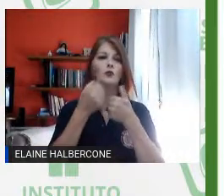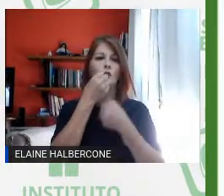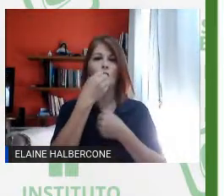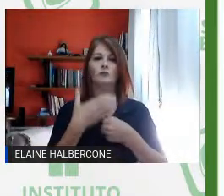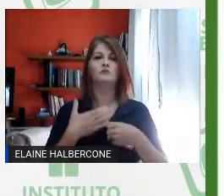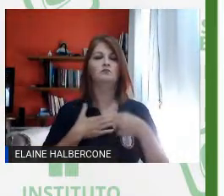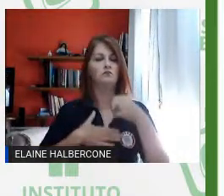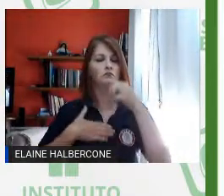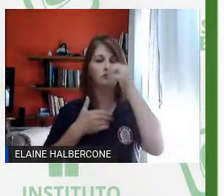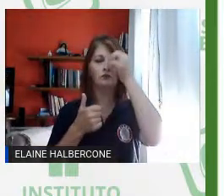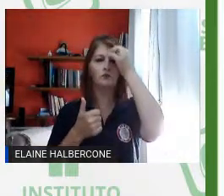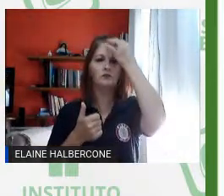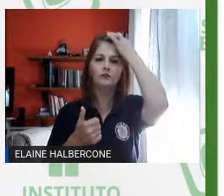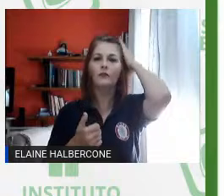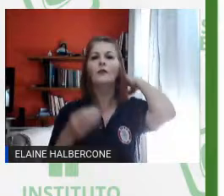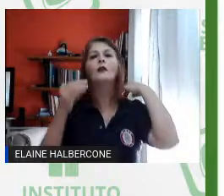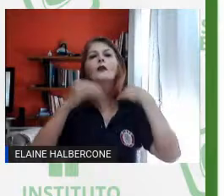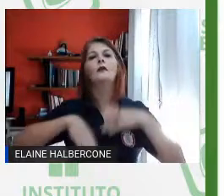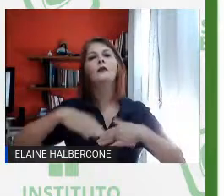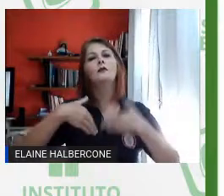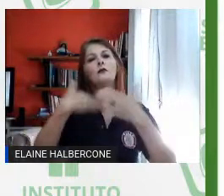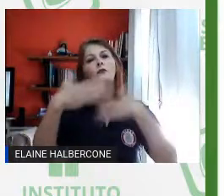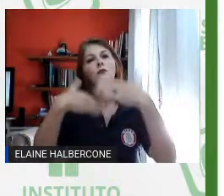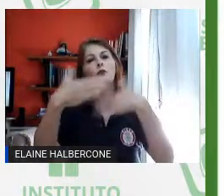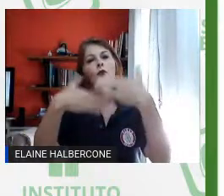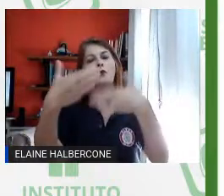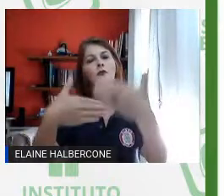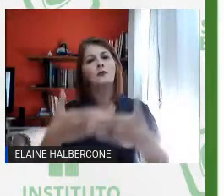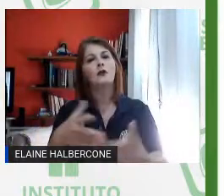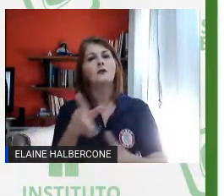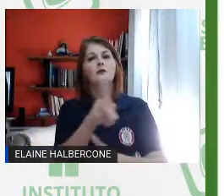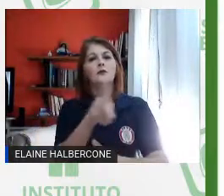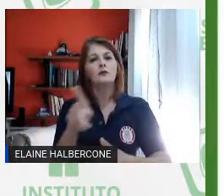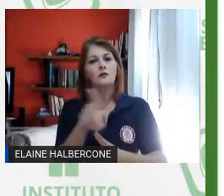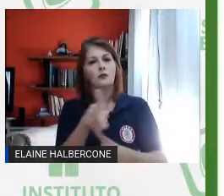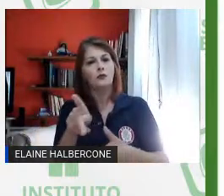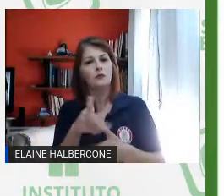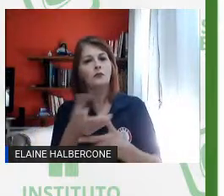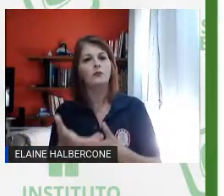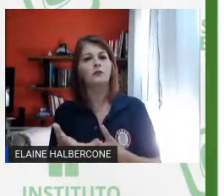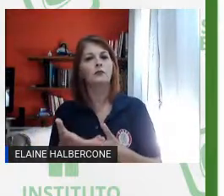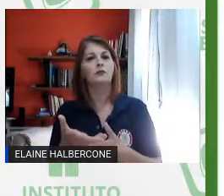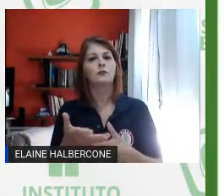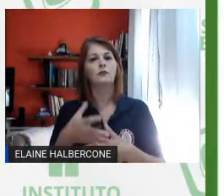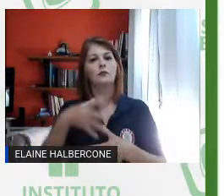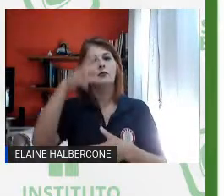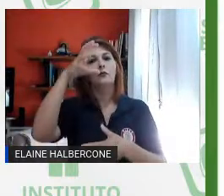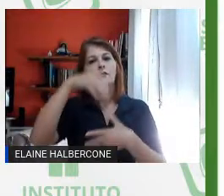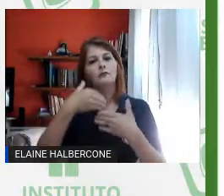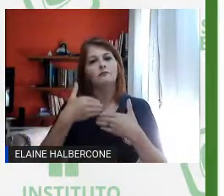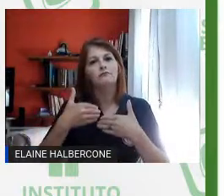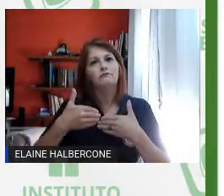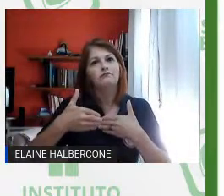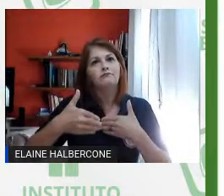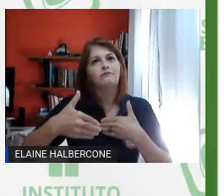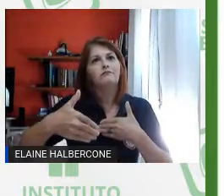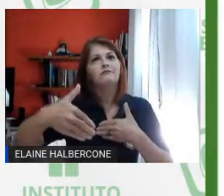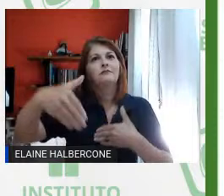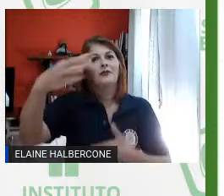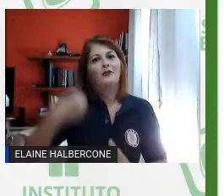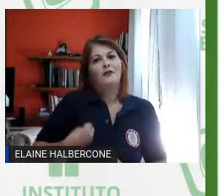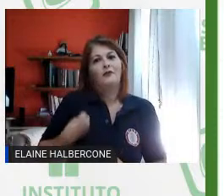gratificante dentro desse processo de docência e que a gente vai levar para